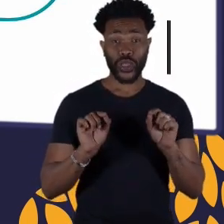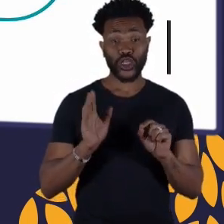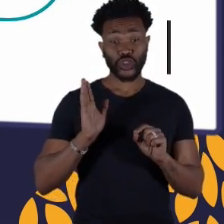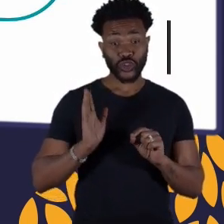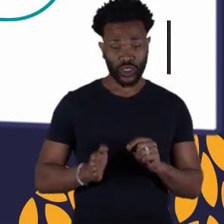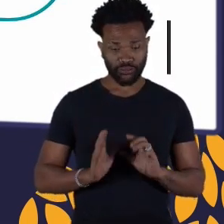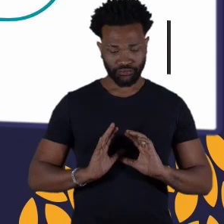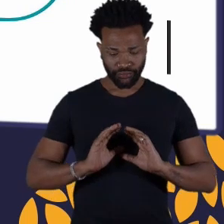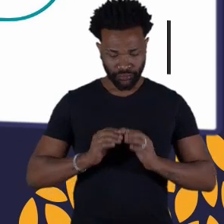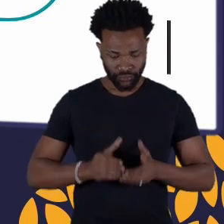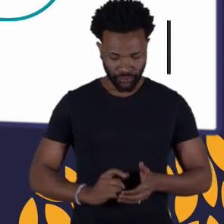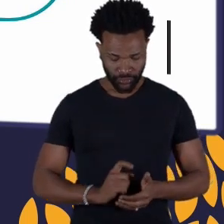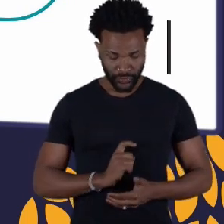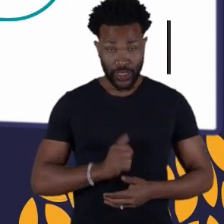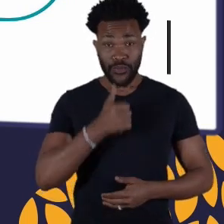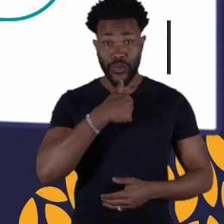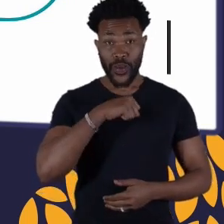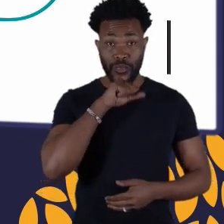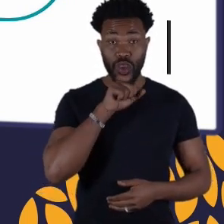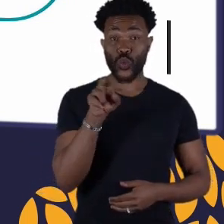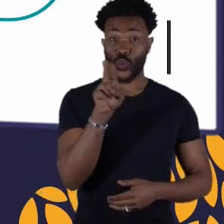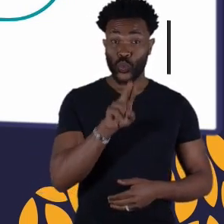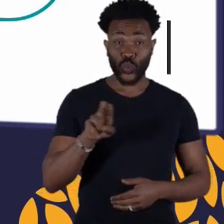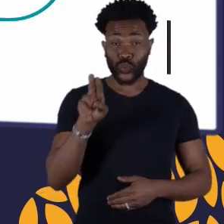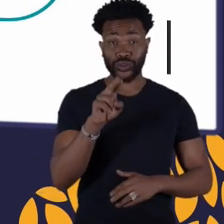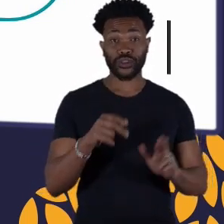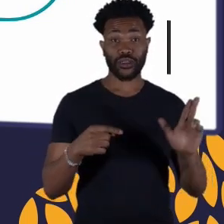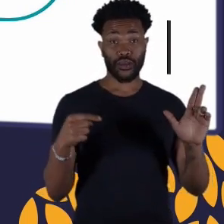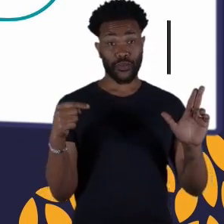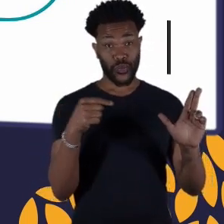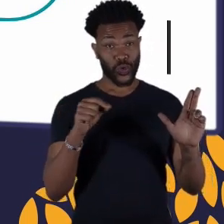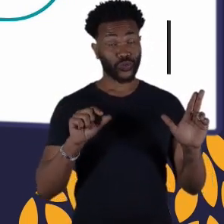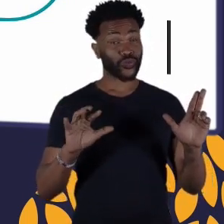feto quando a mãe usa canabinoides.